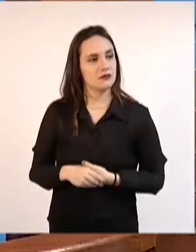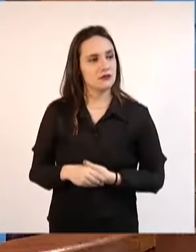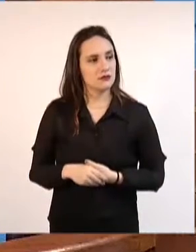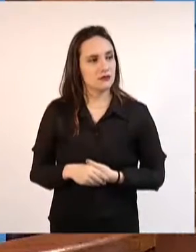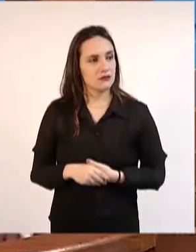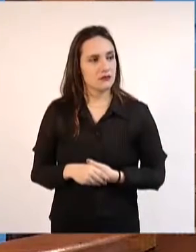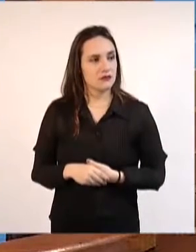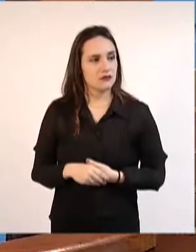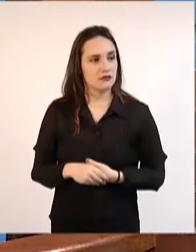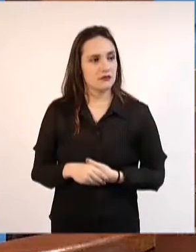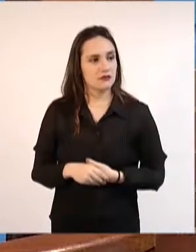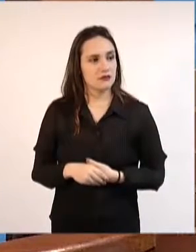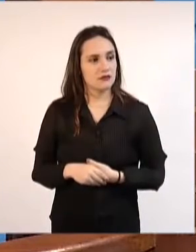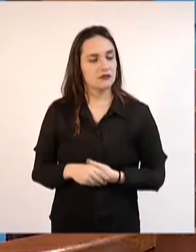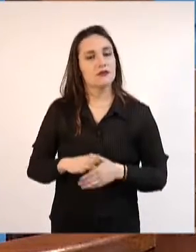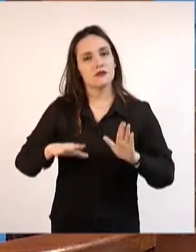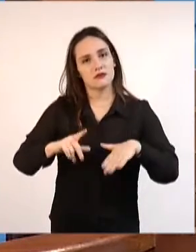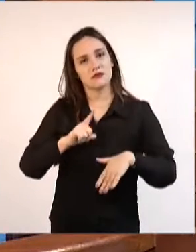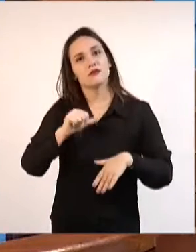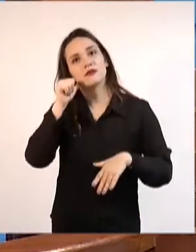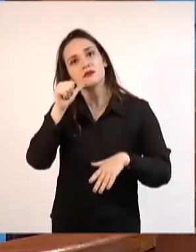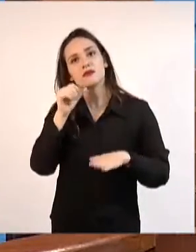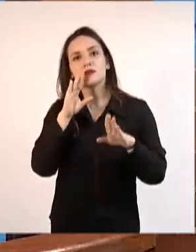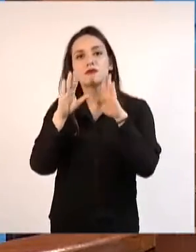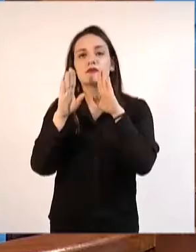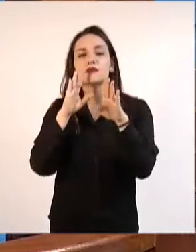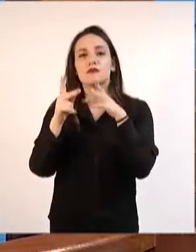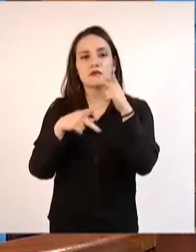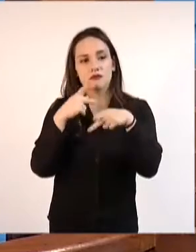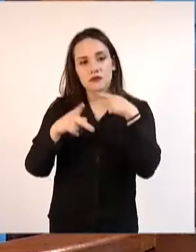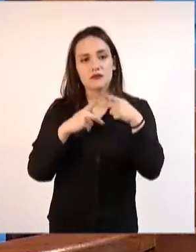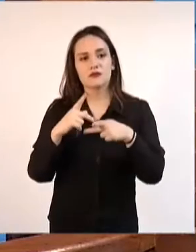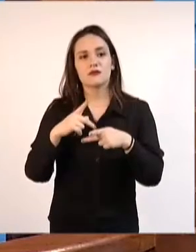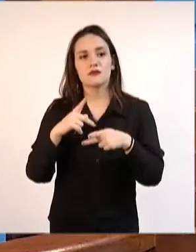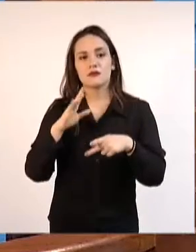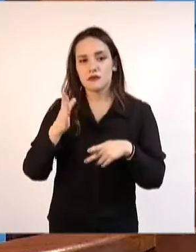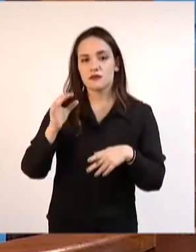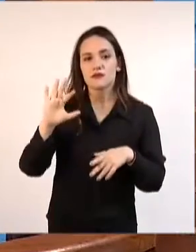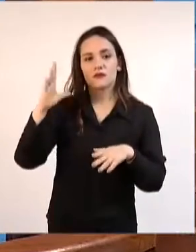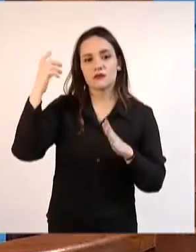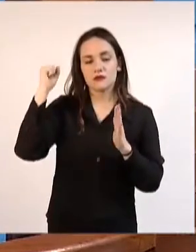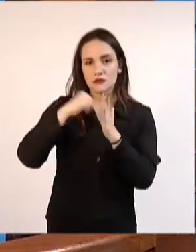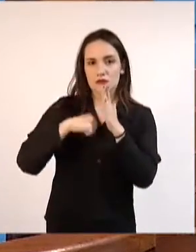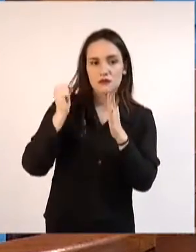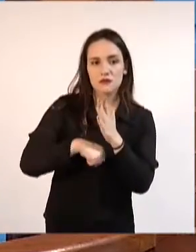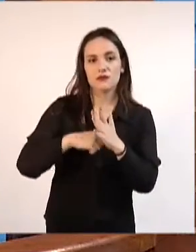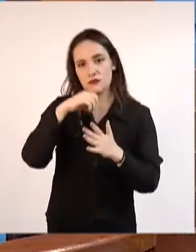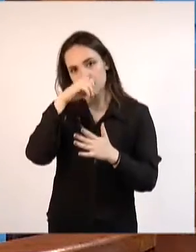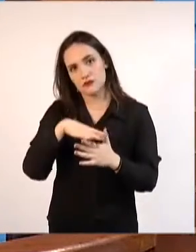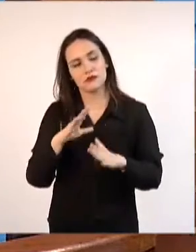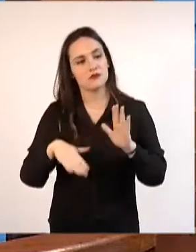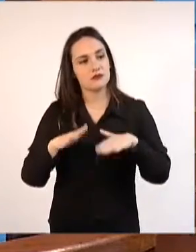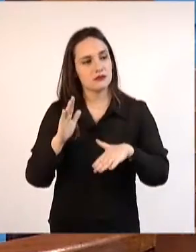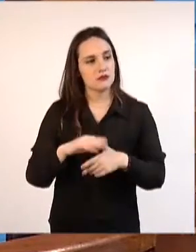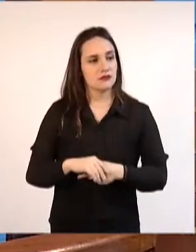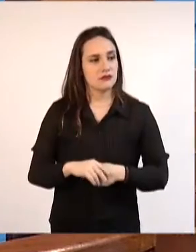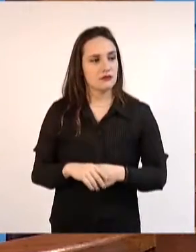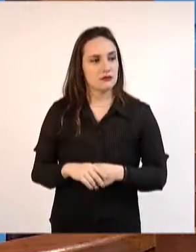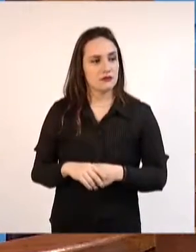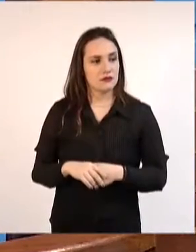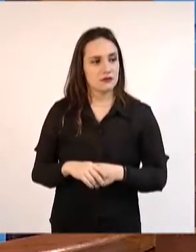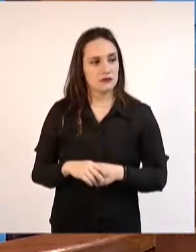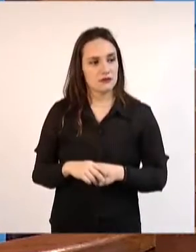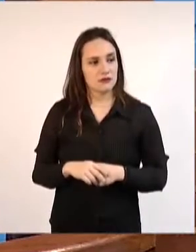mulher no Facebook, né? Quem às vezes vê o Facebook da mulher que foi assassinada, vê que